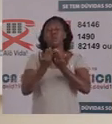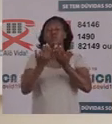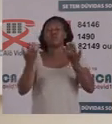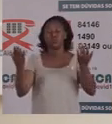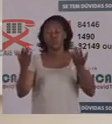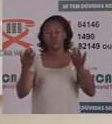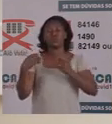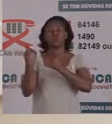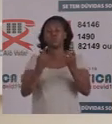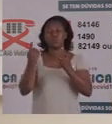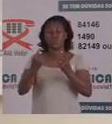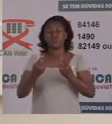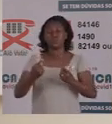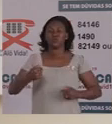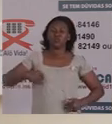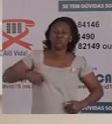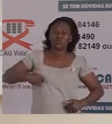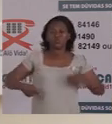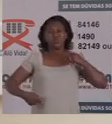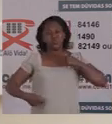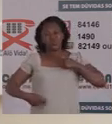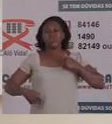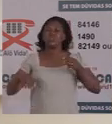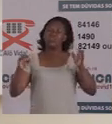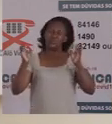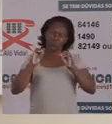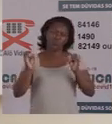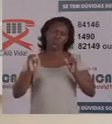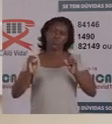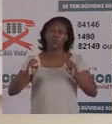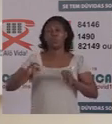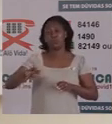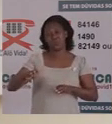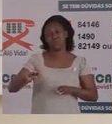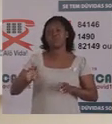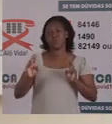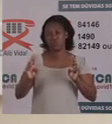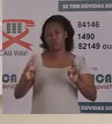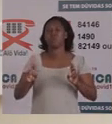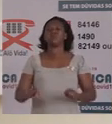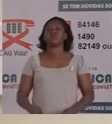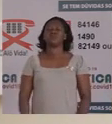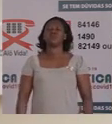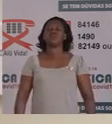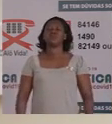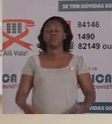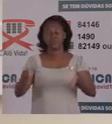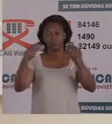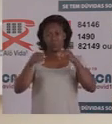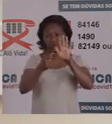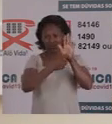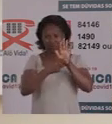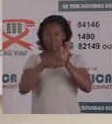ou tendo uma sintomatologia ligeira. O próximo slide, por favor. Este slide sumariza as características